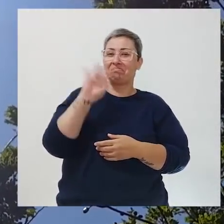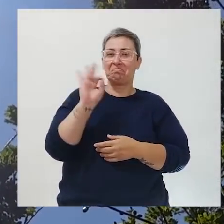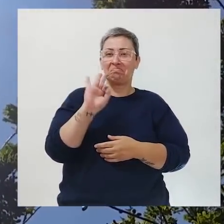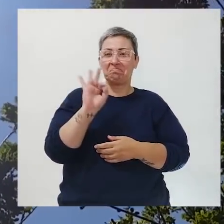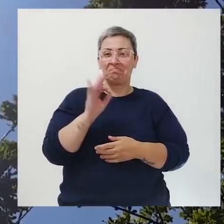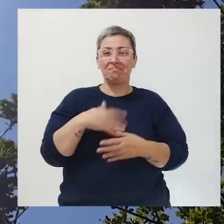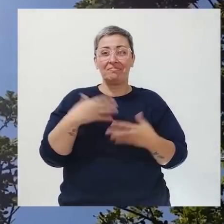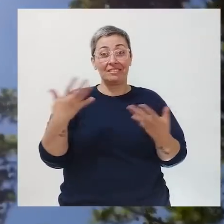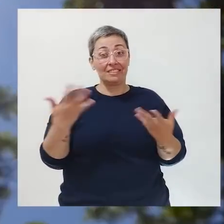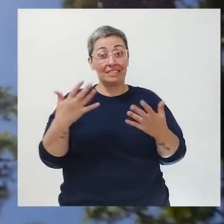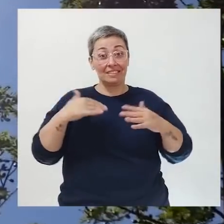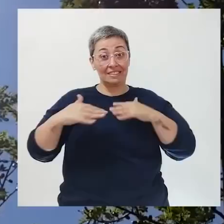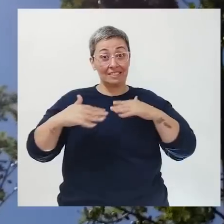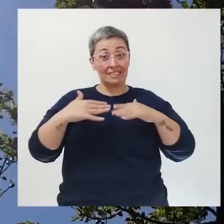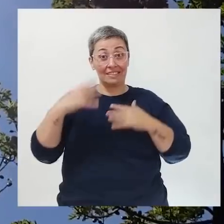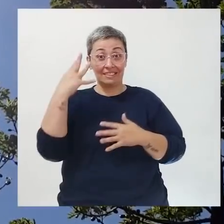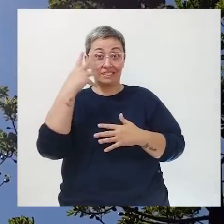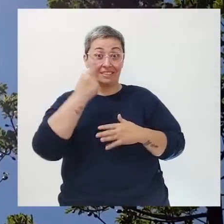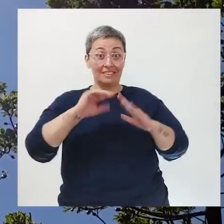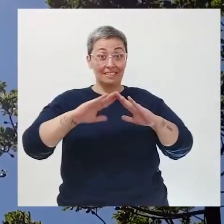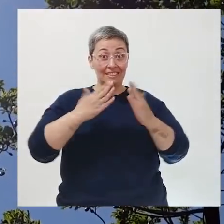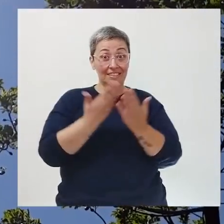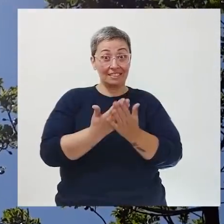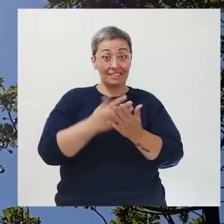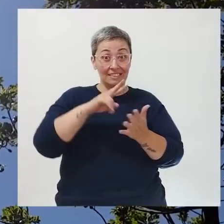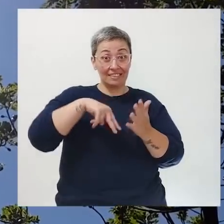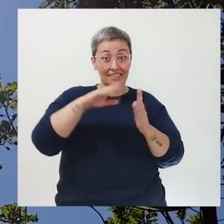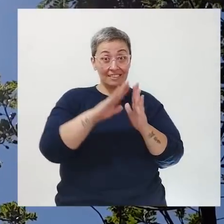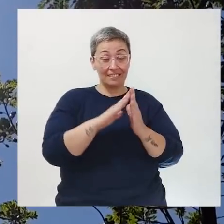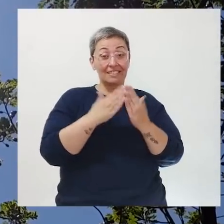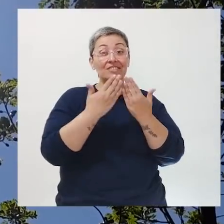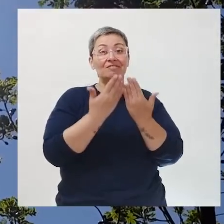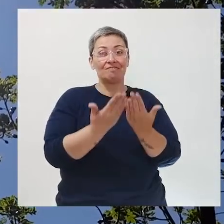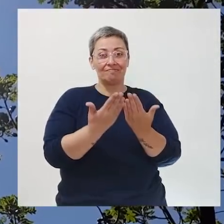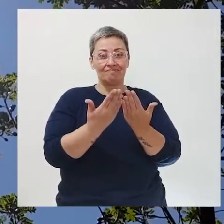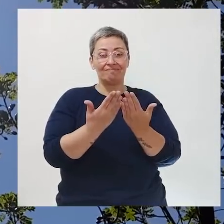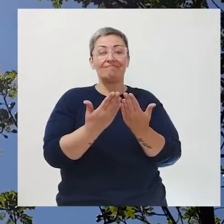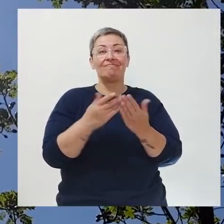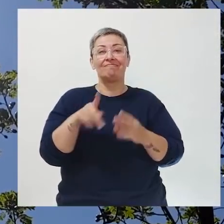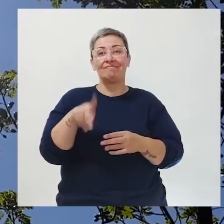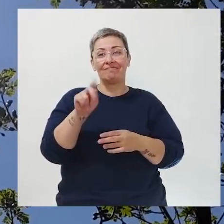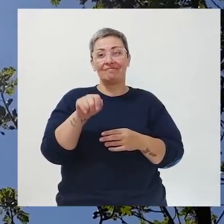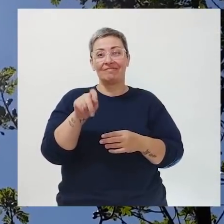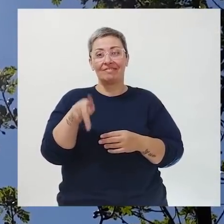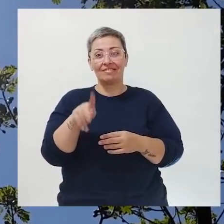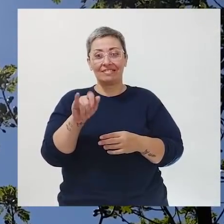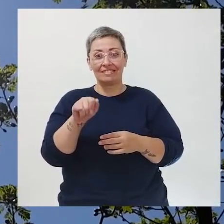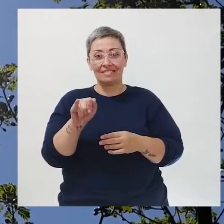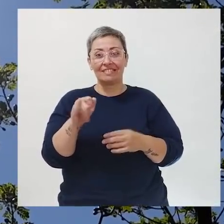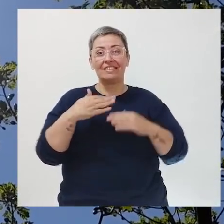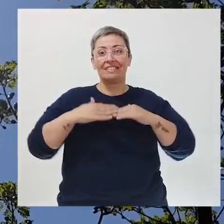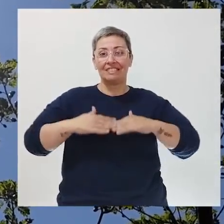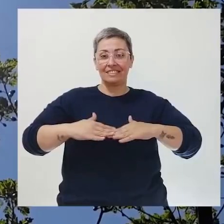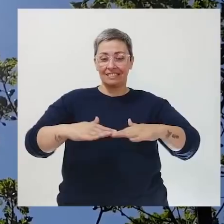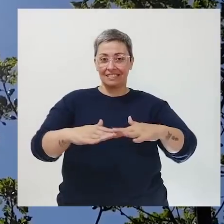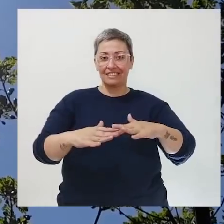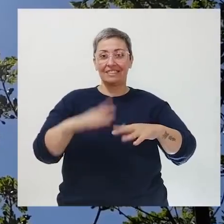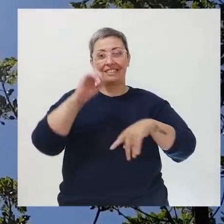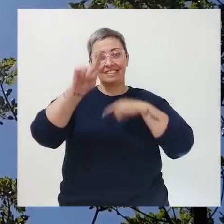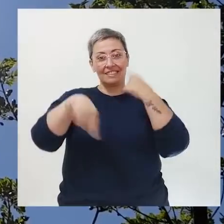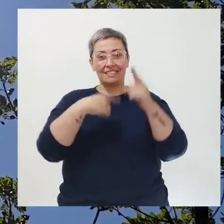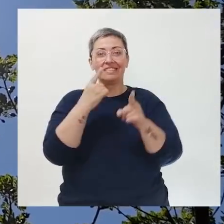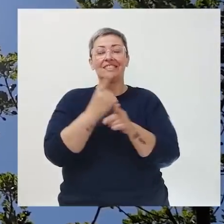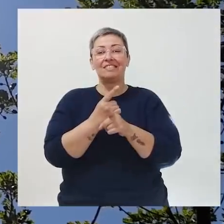Nesse movimento bonito por uma escola literária, haikais em nosso quintal, a